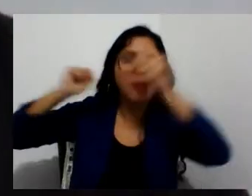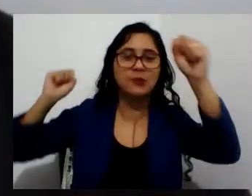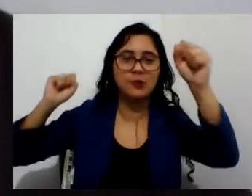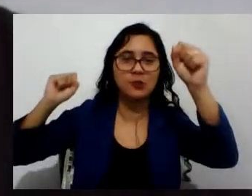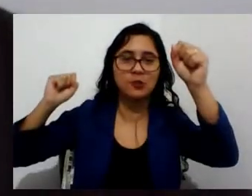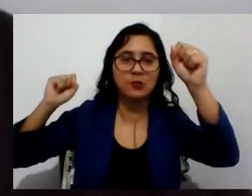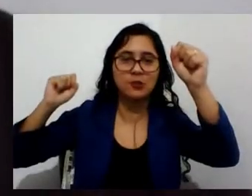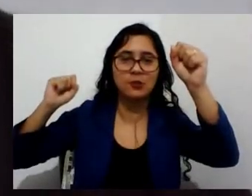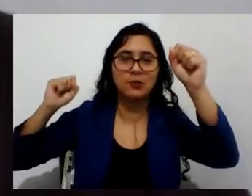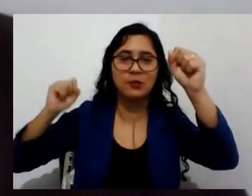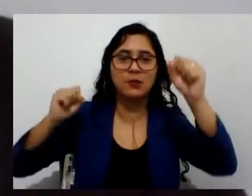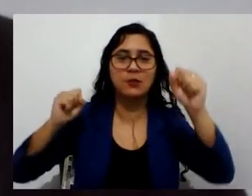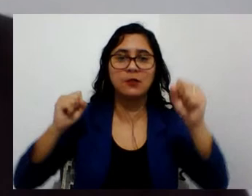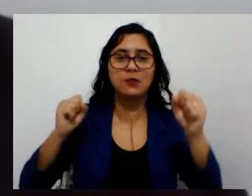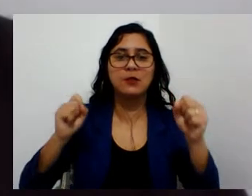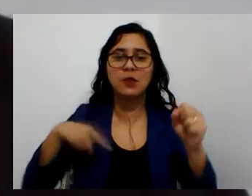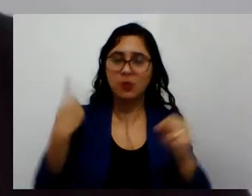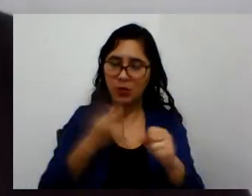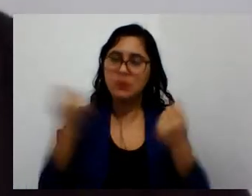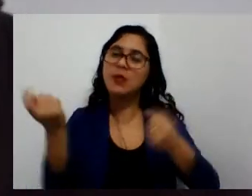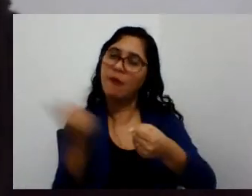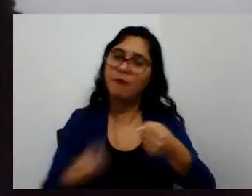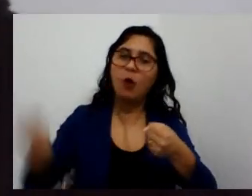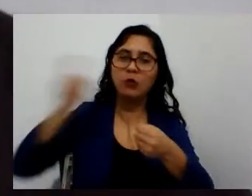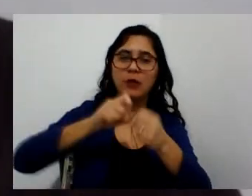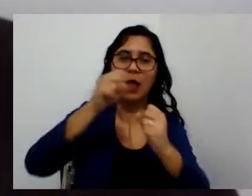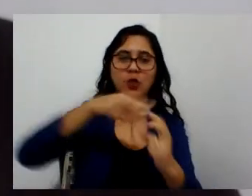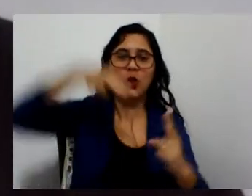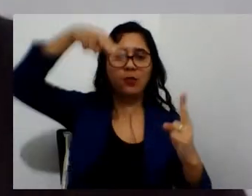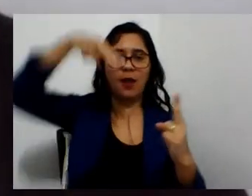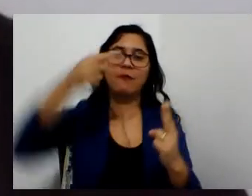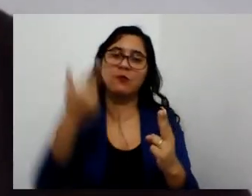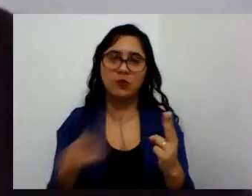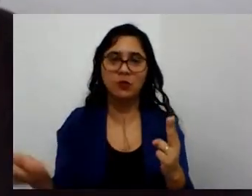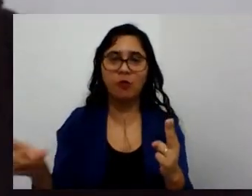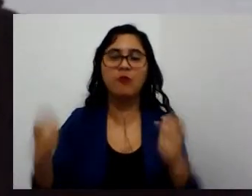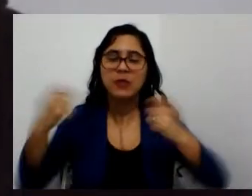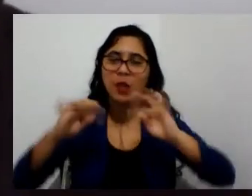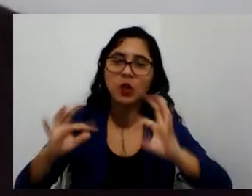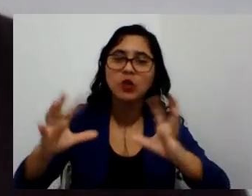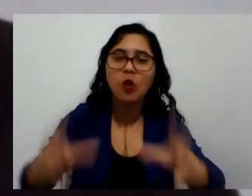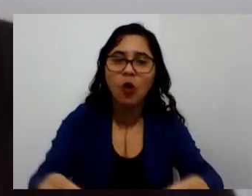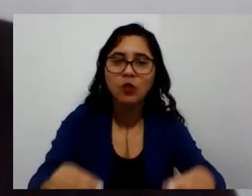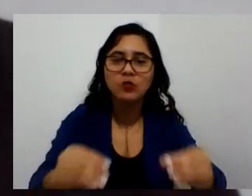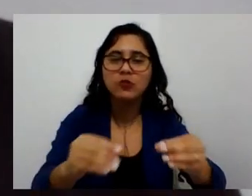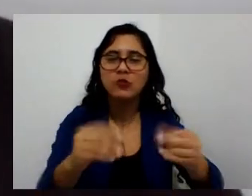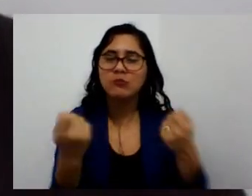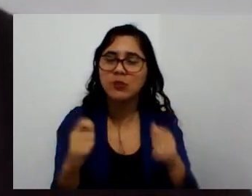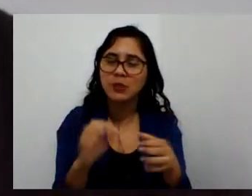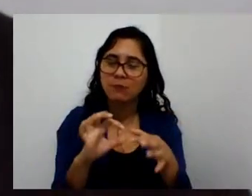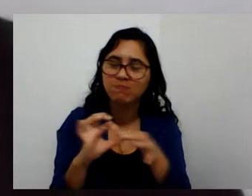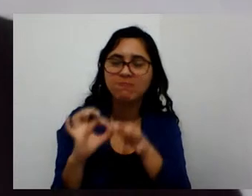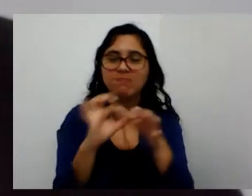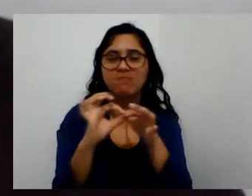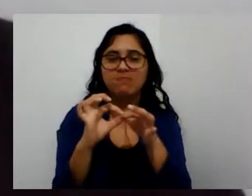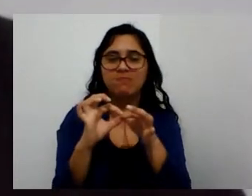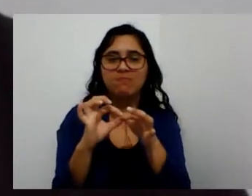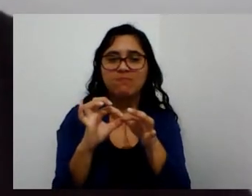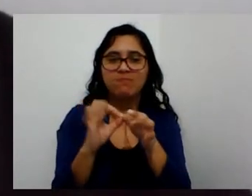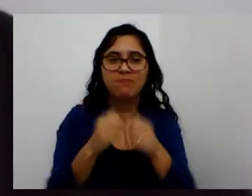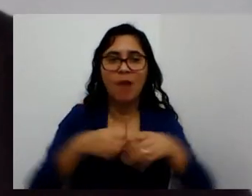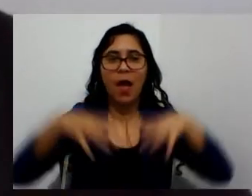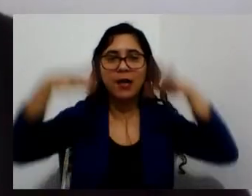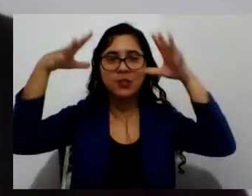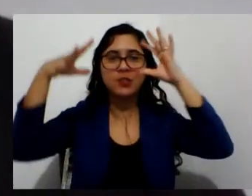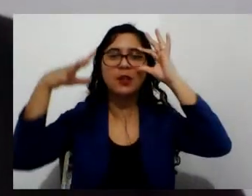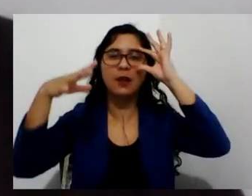chamamos de voltar a sermos notáveis. Nós pensamos de todos, numa sinergia mágica, sagrada. Nós temos